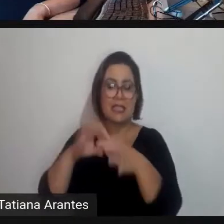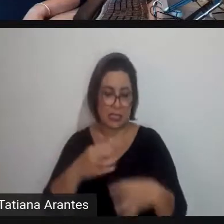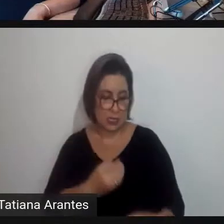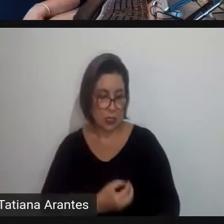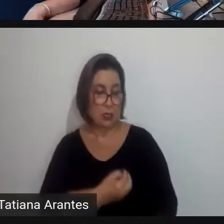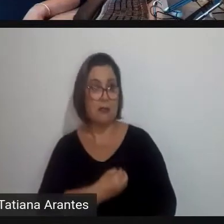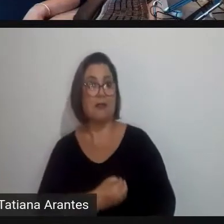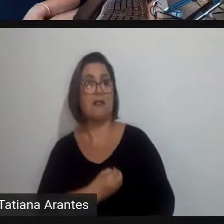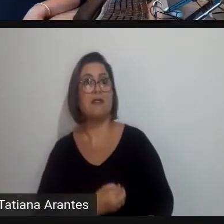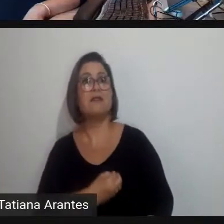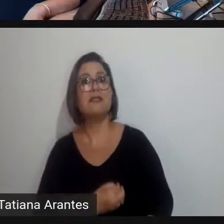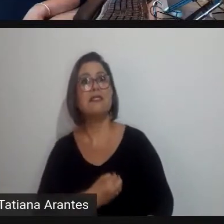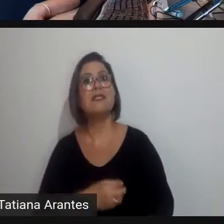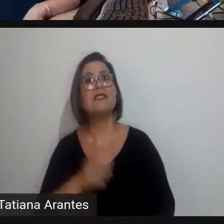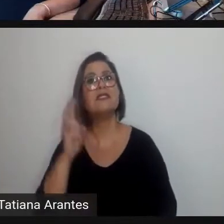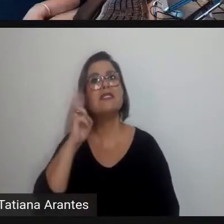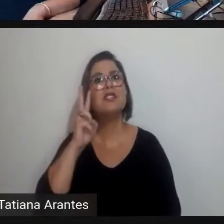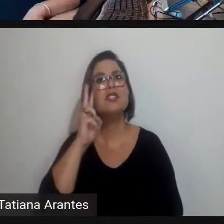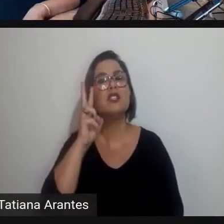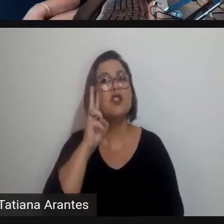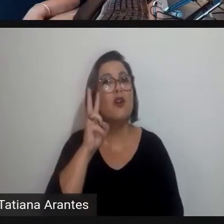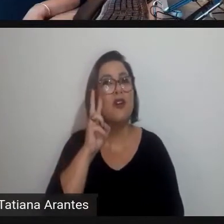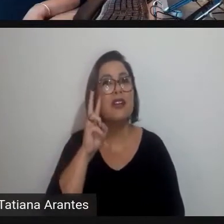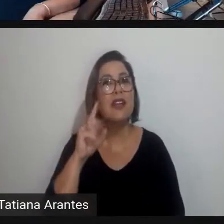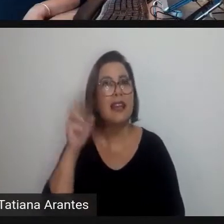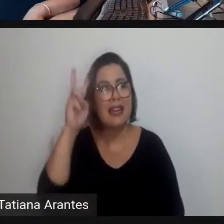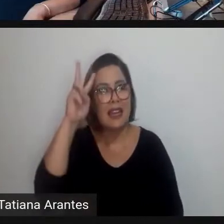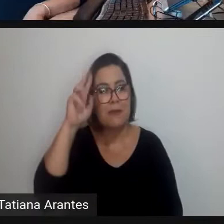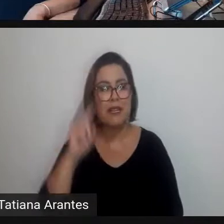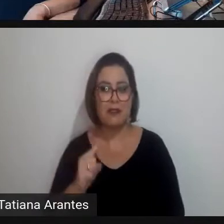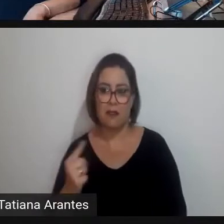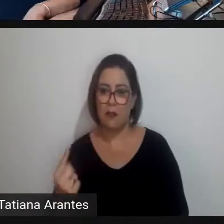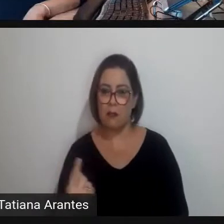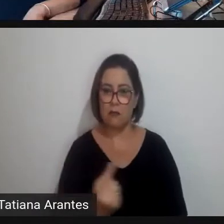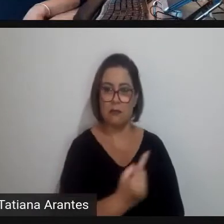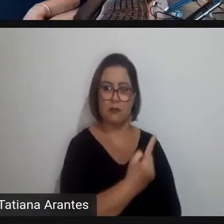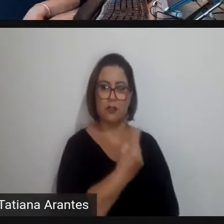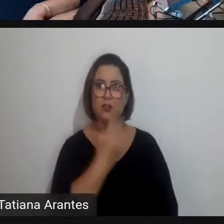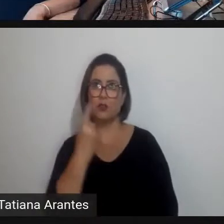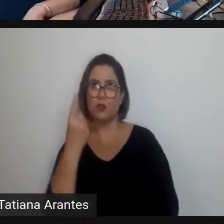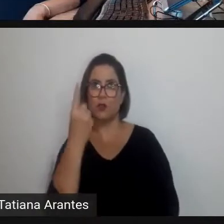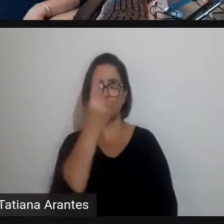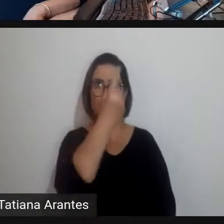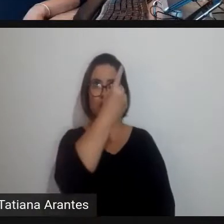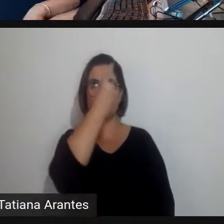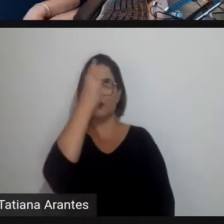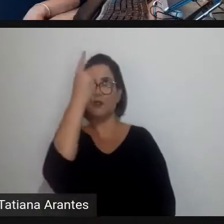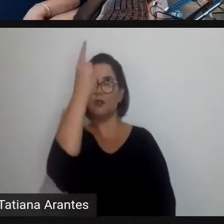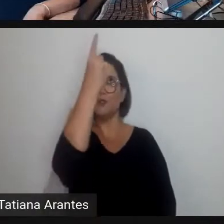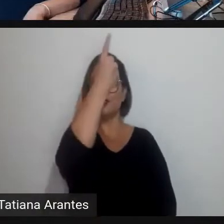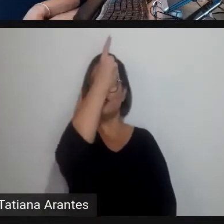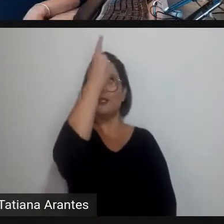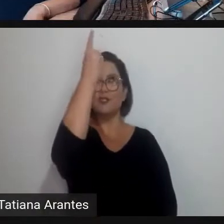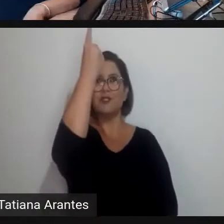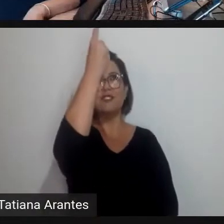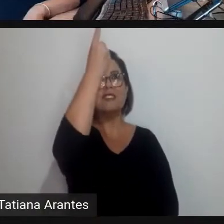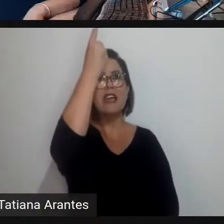feita de uma espiral, né, ascendente. Parece que ela retorna no mesmo local, mas em